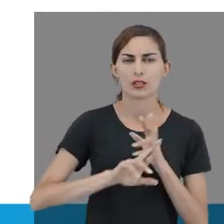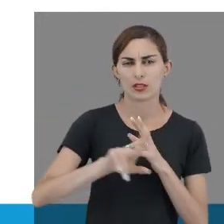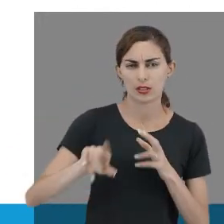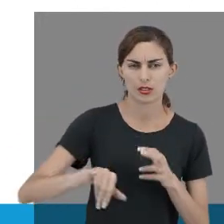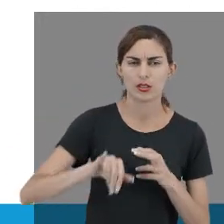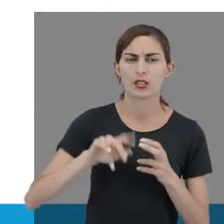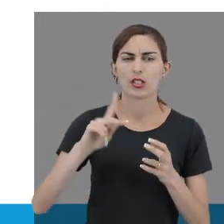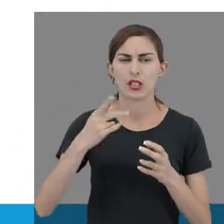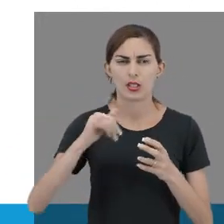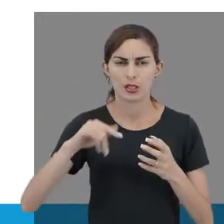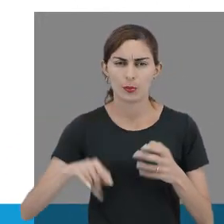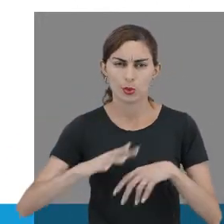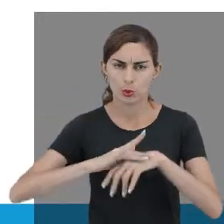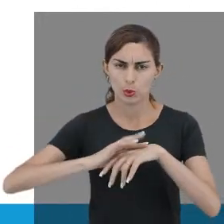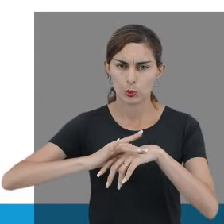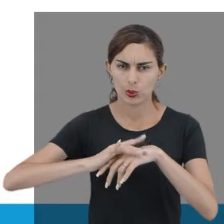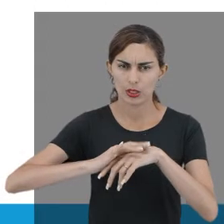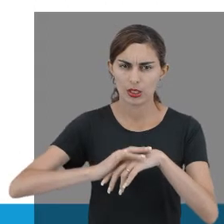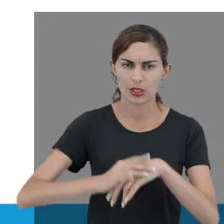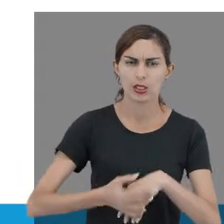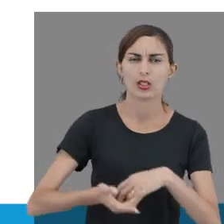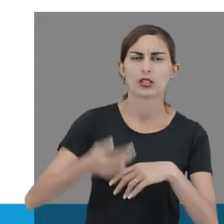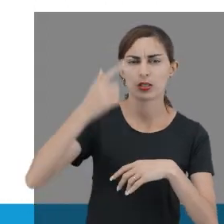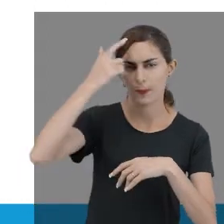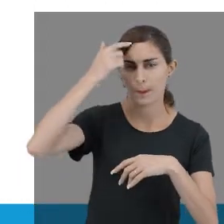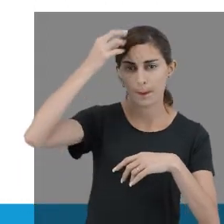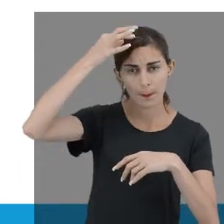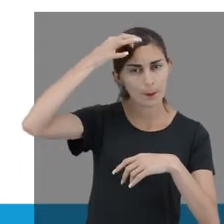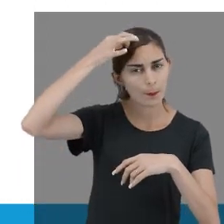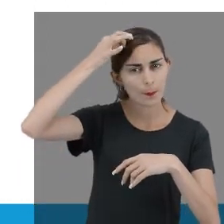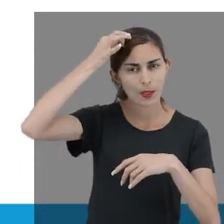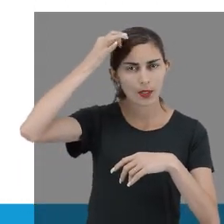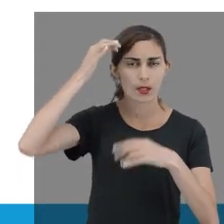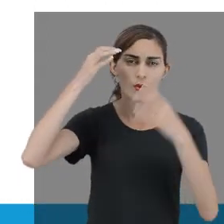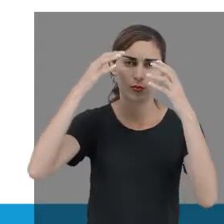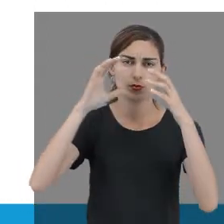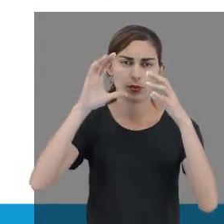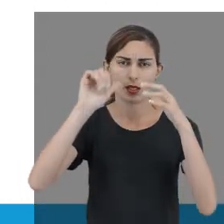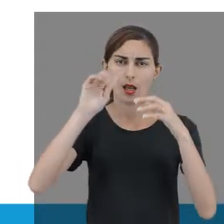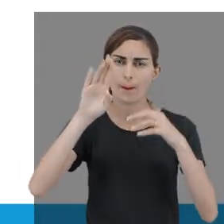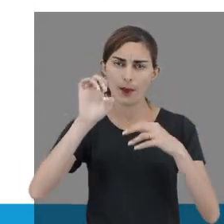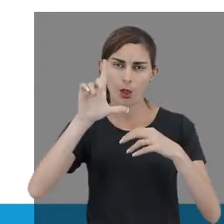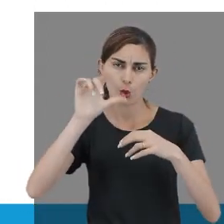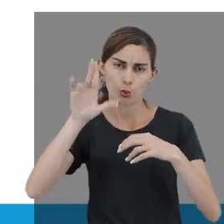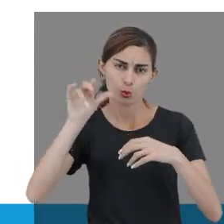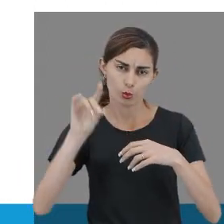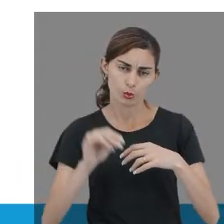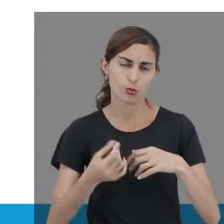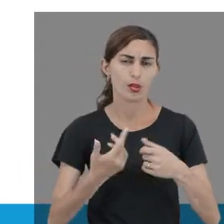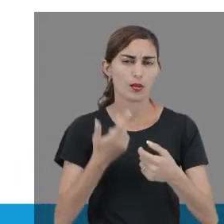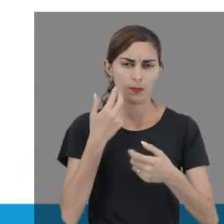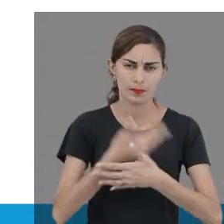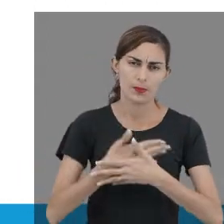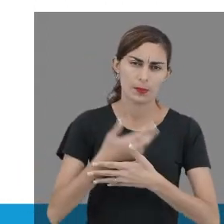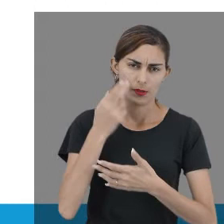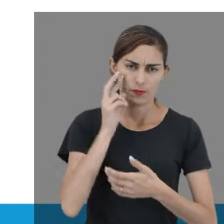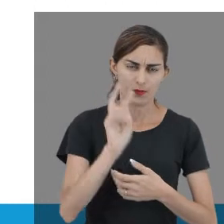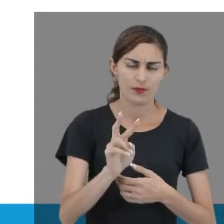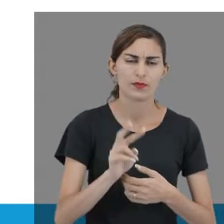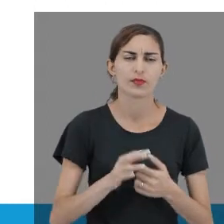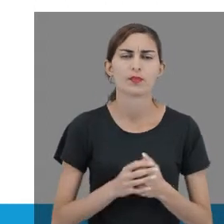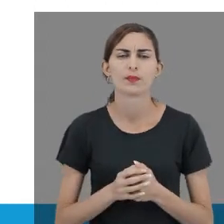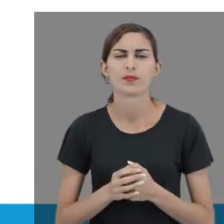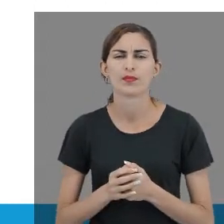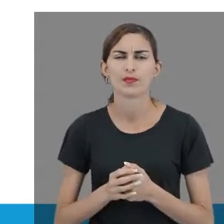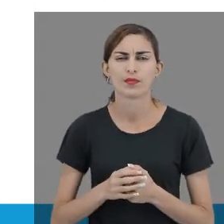microftalmia, retrografia, hipotelorismo, redundância do pelo cabeludo. E em